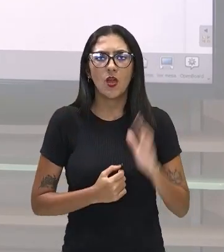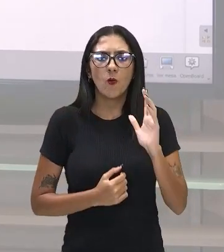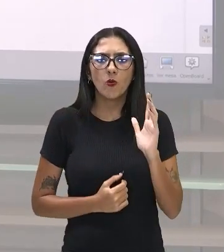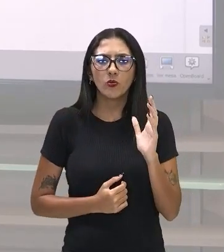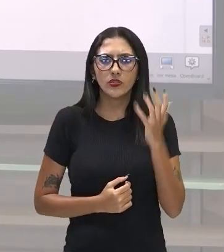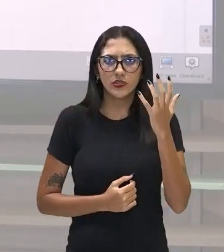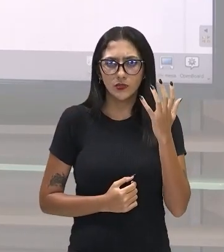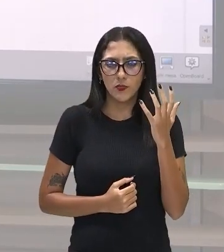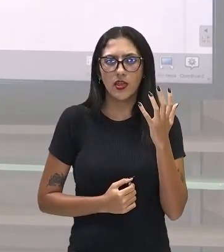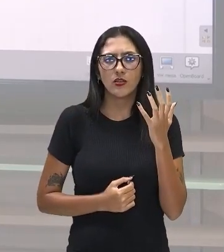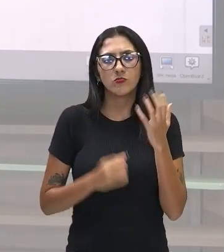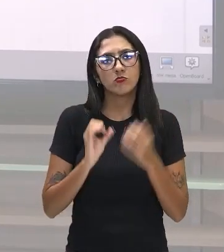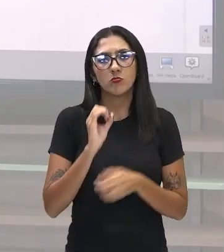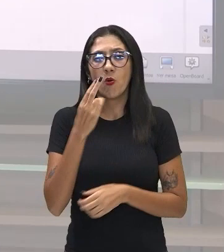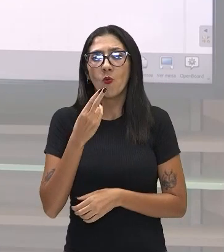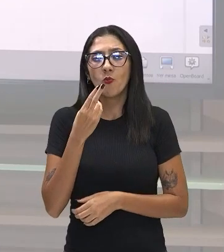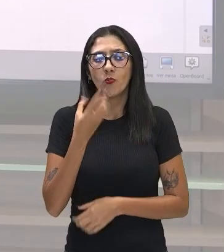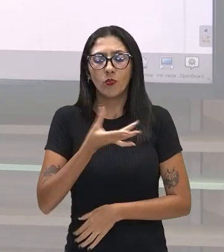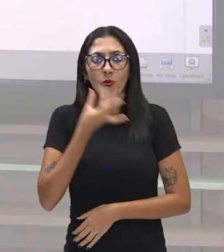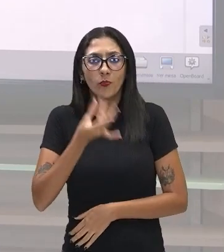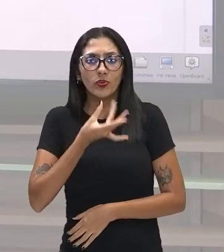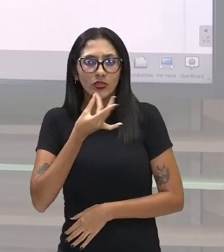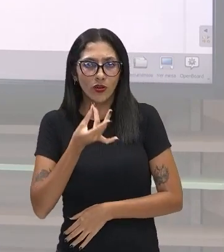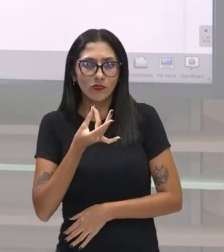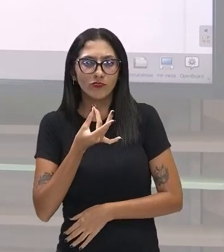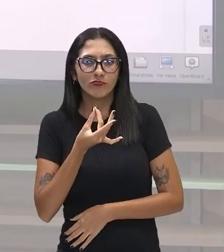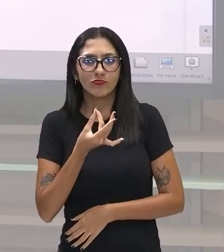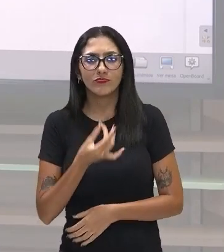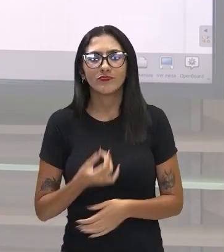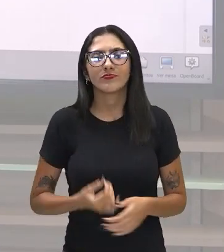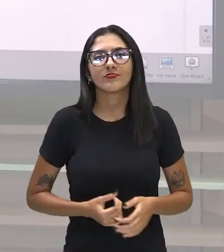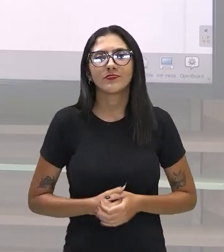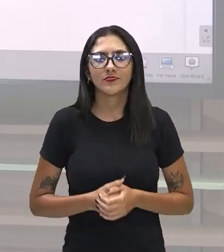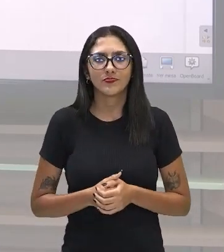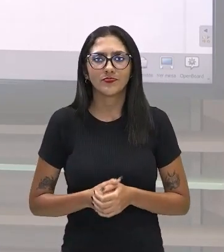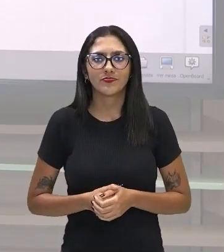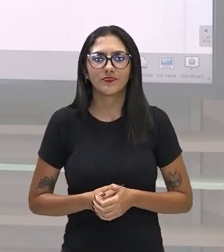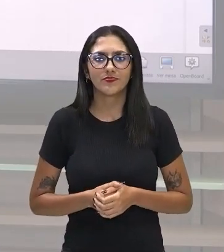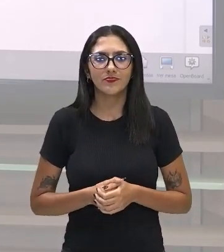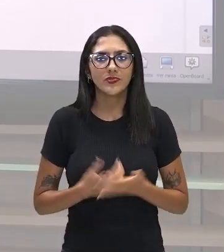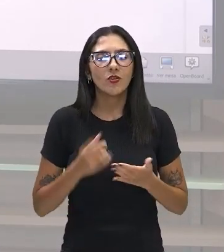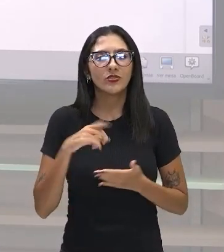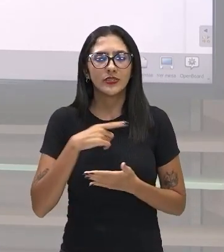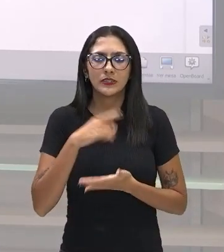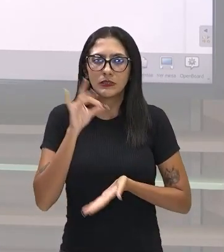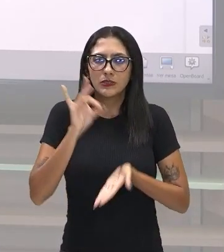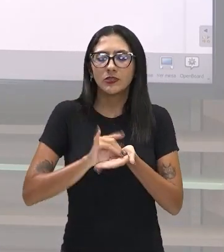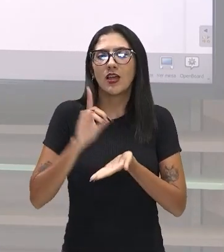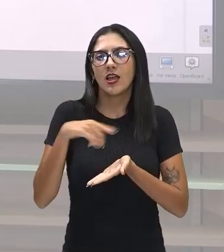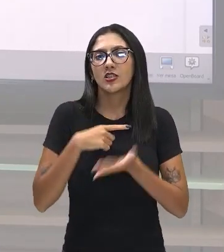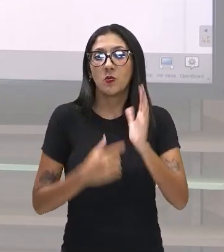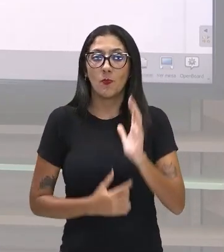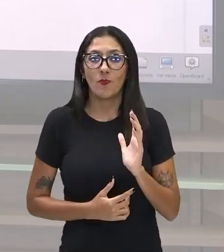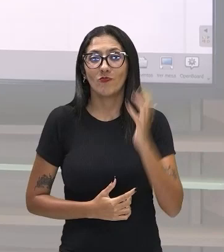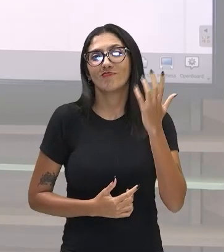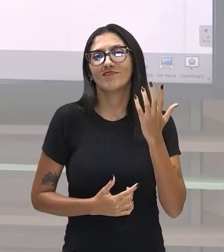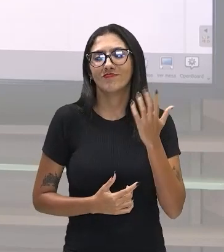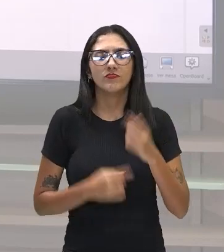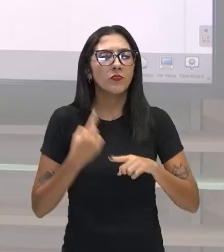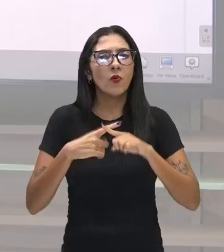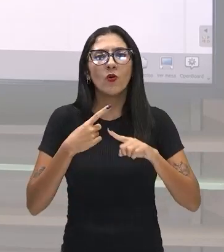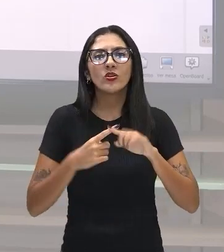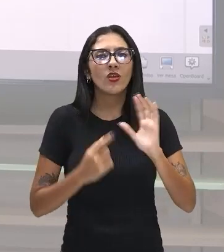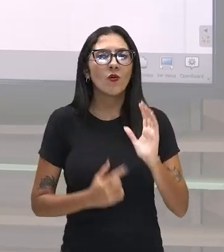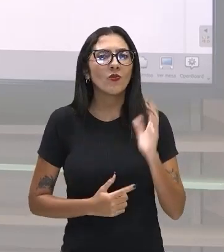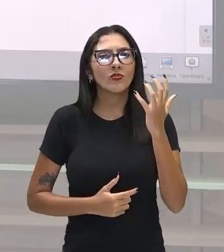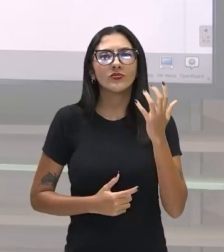fato ou é uma opinião? Bom, isso mesmo que você respondeu, é um fato. Por que é um fato? Porque